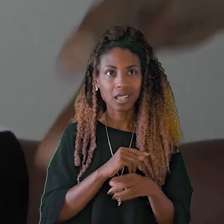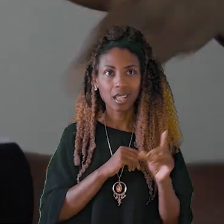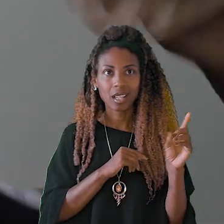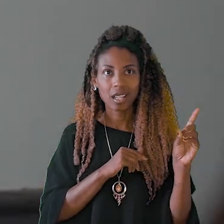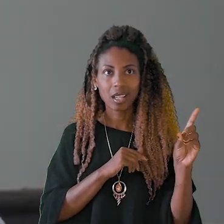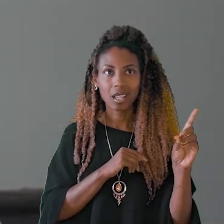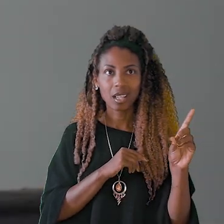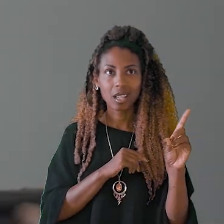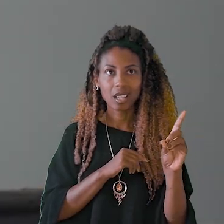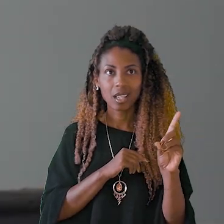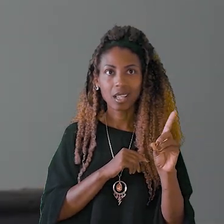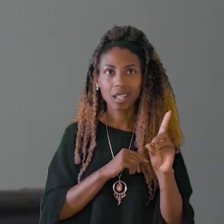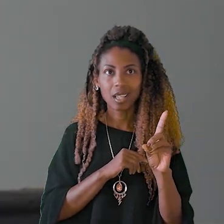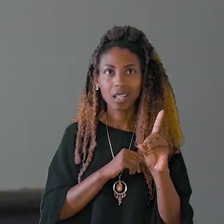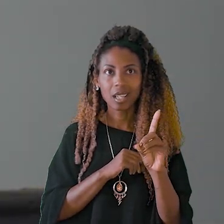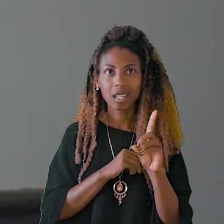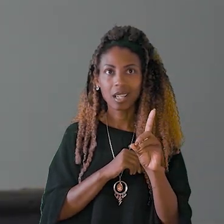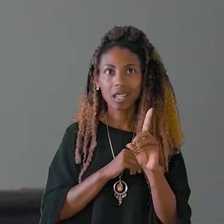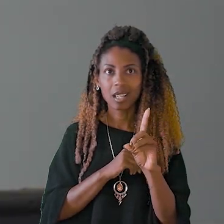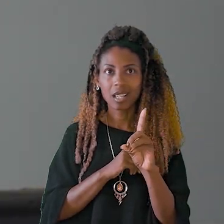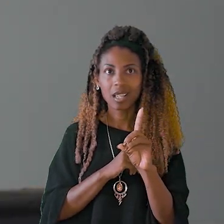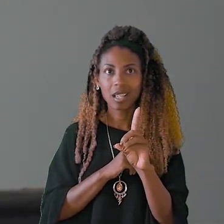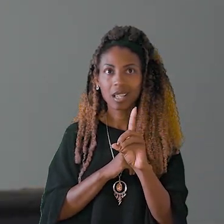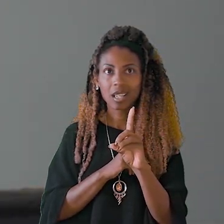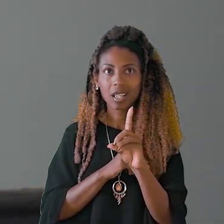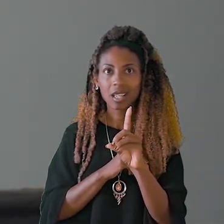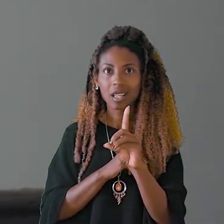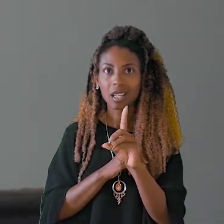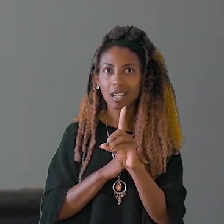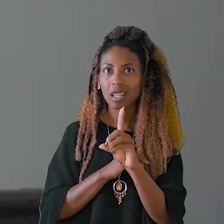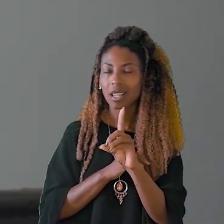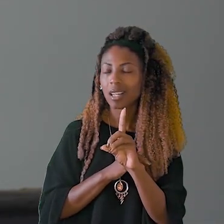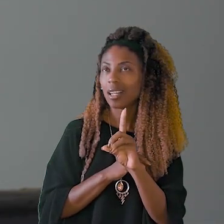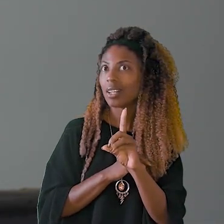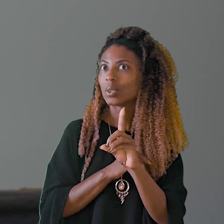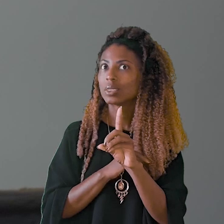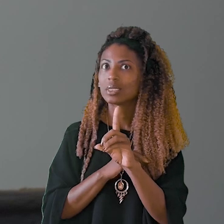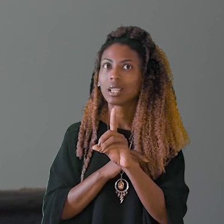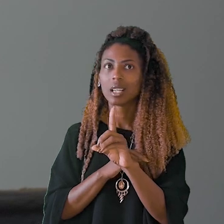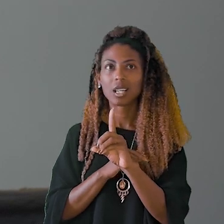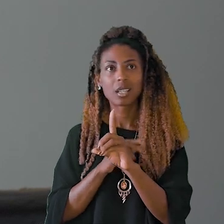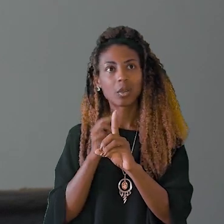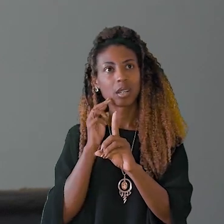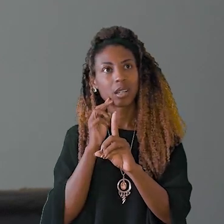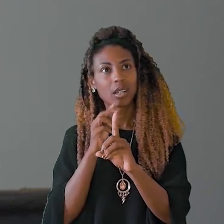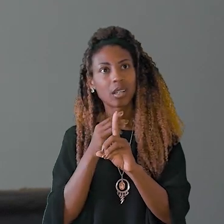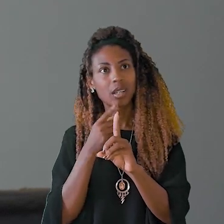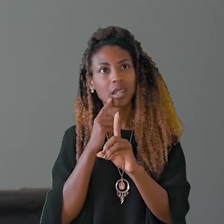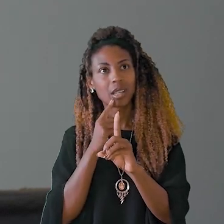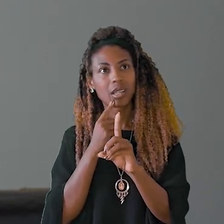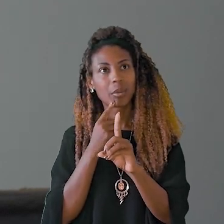assim, com um capuz assim escuro, toda assim, preta, assim. Aí ela subiu toda assim, toda mansinha, e eu quietinha, assim, desse lado de